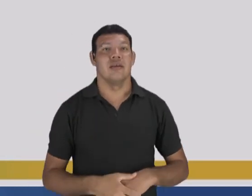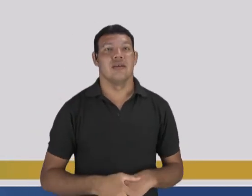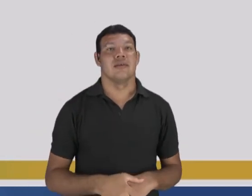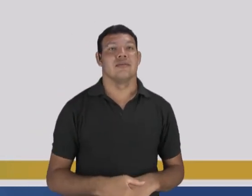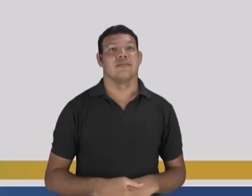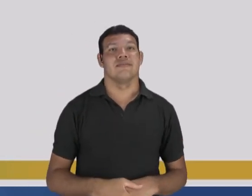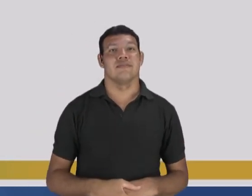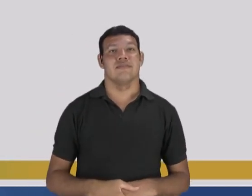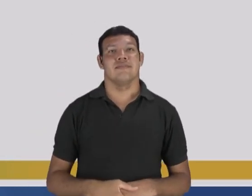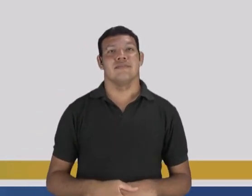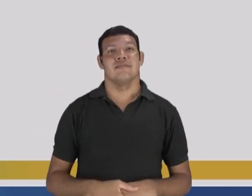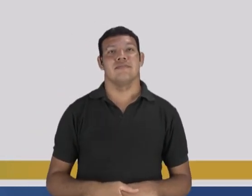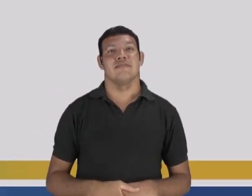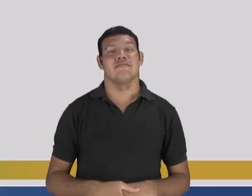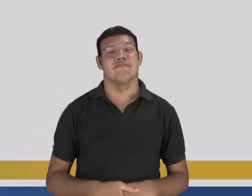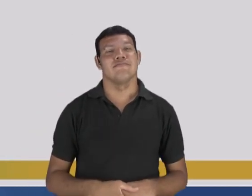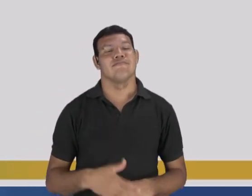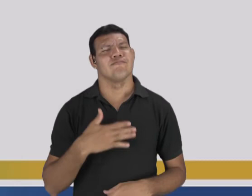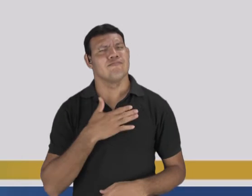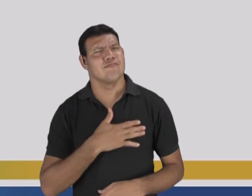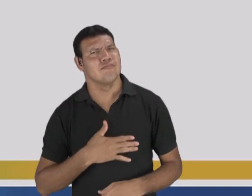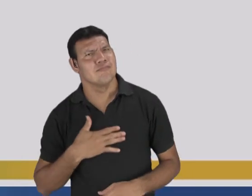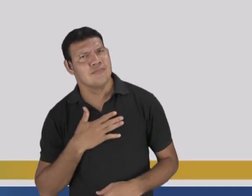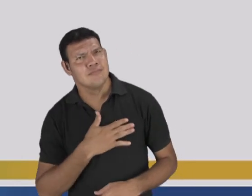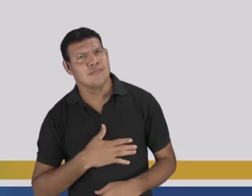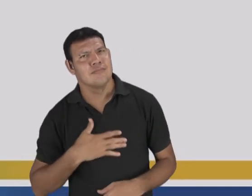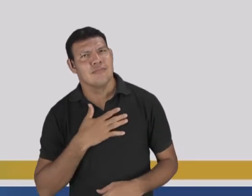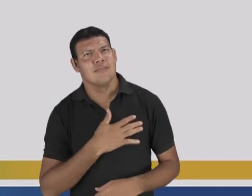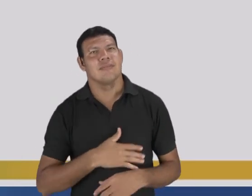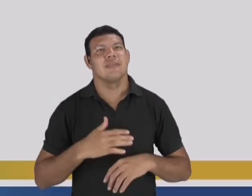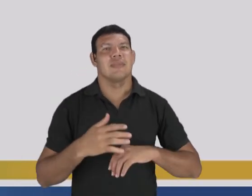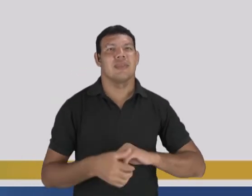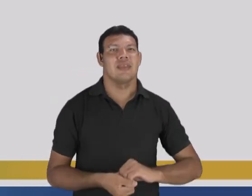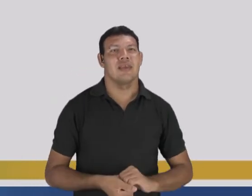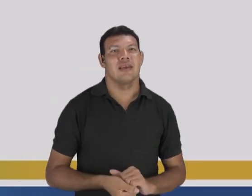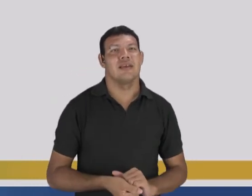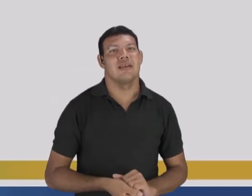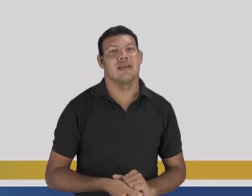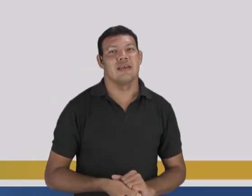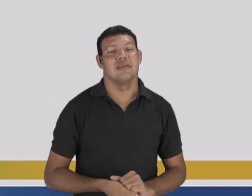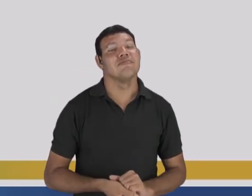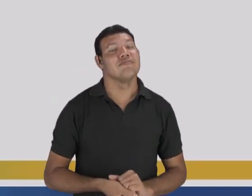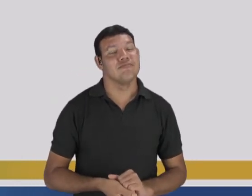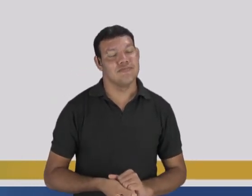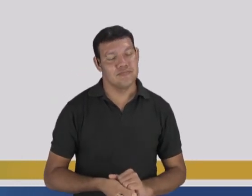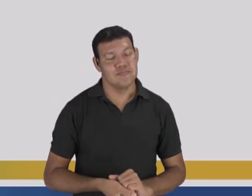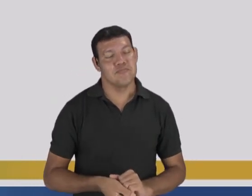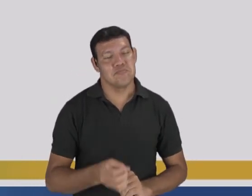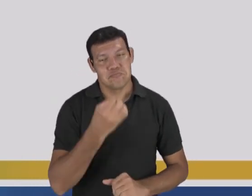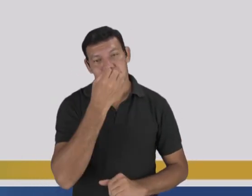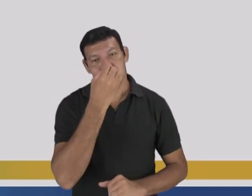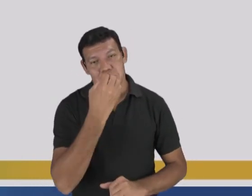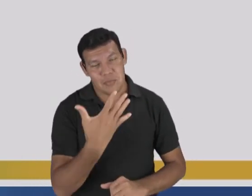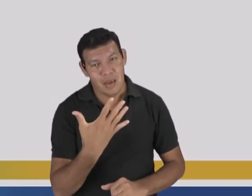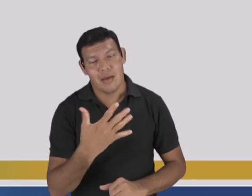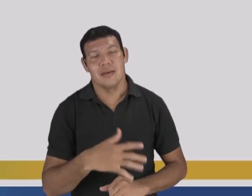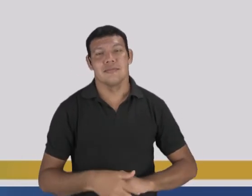sido um prazer, né? Foi um prazer. Que vaya bien, ou seja, passe bem, né?